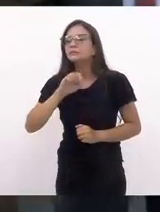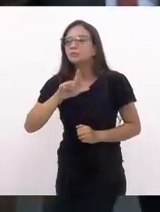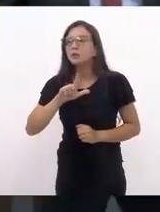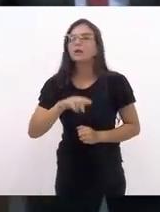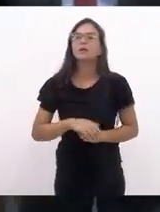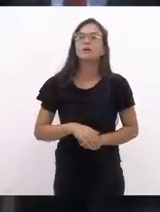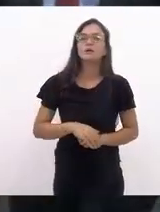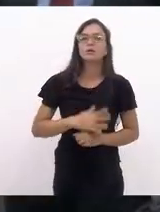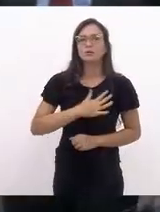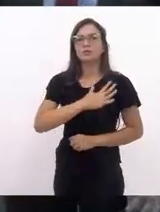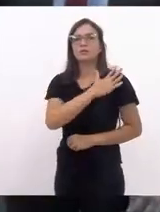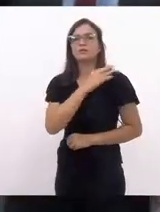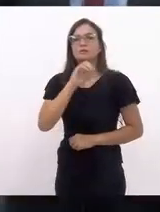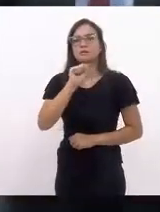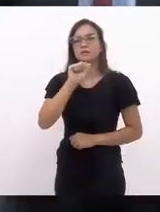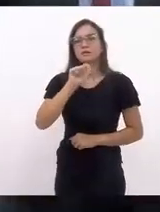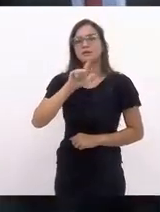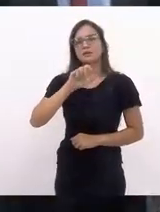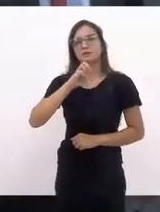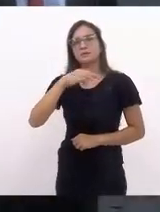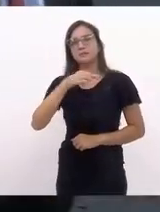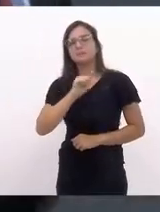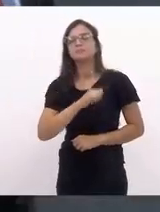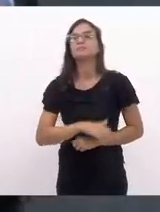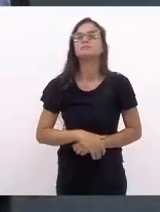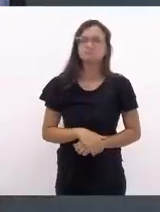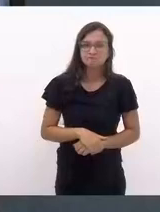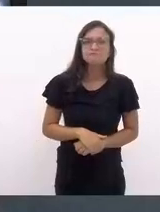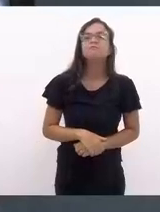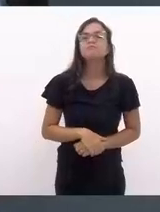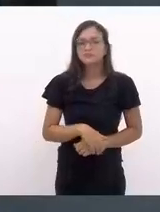Coronel Salema Schmidt